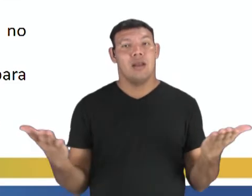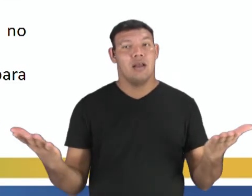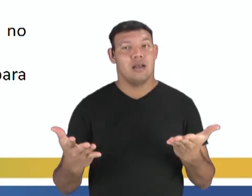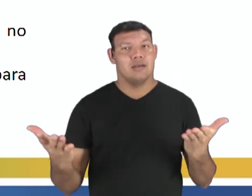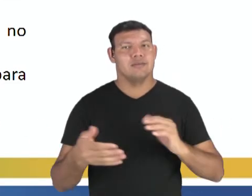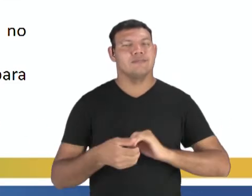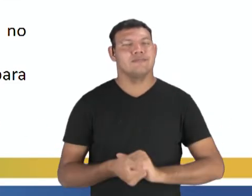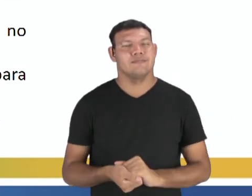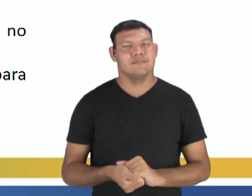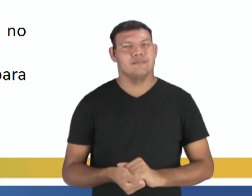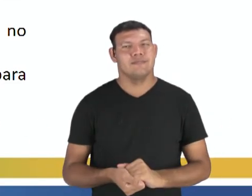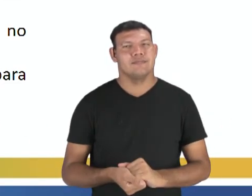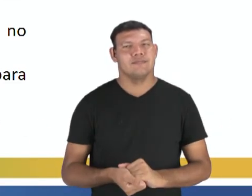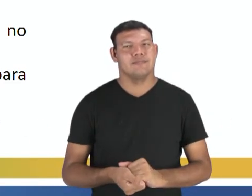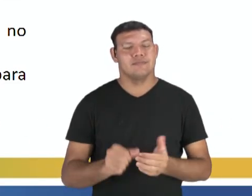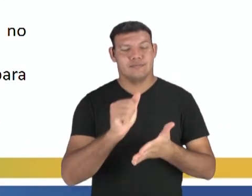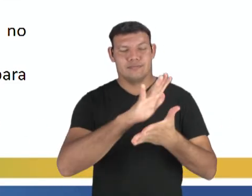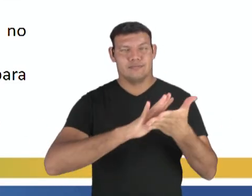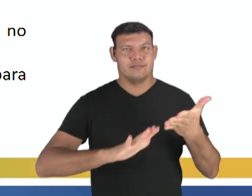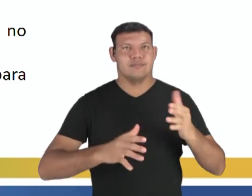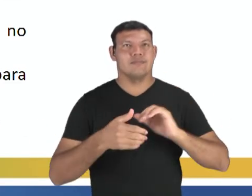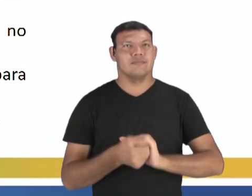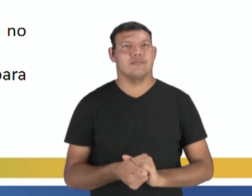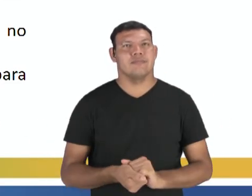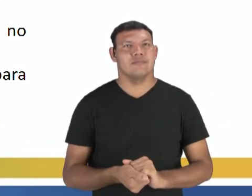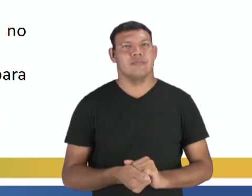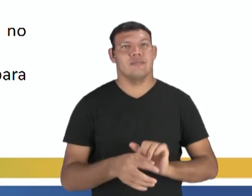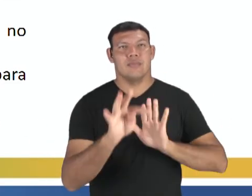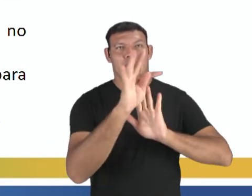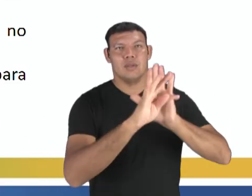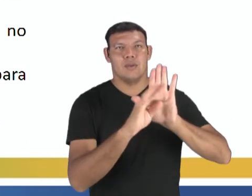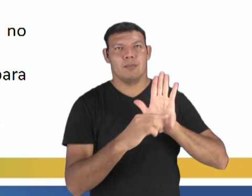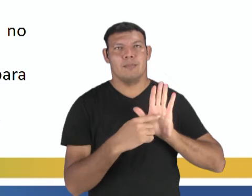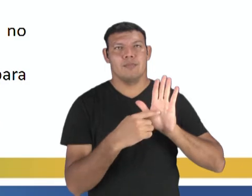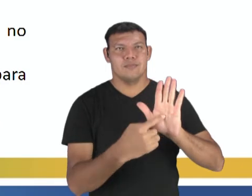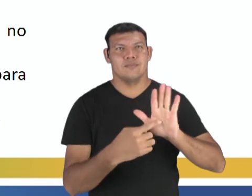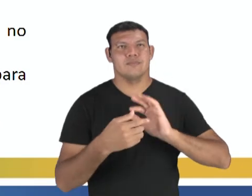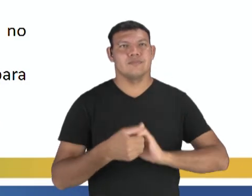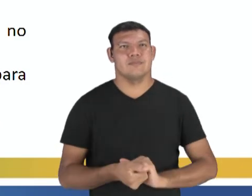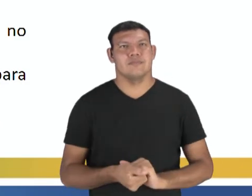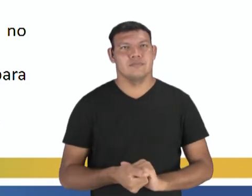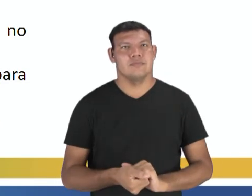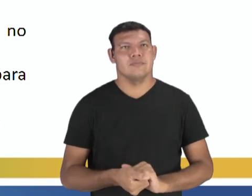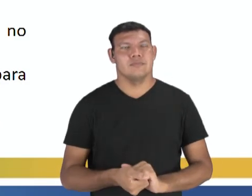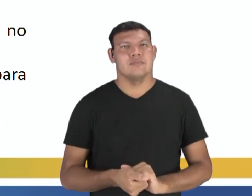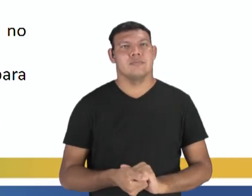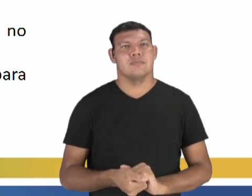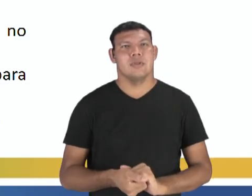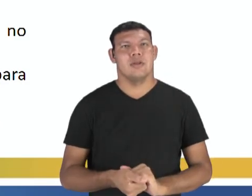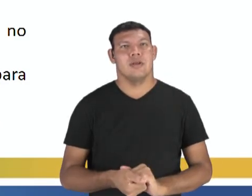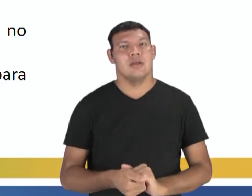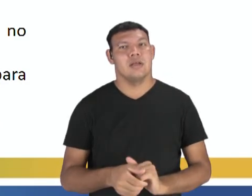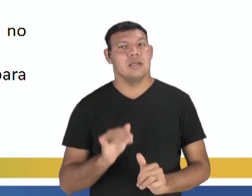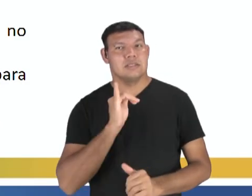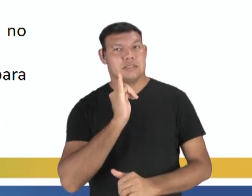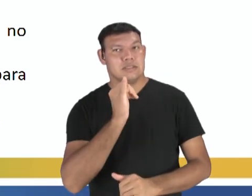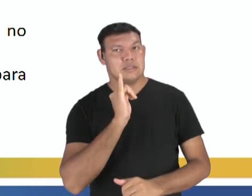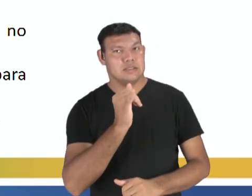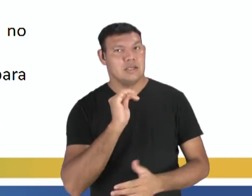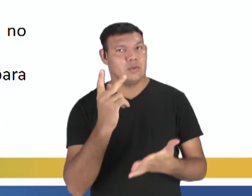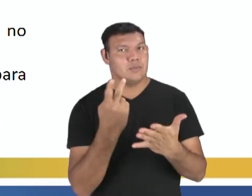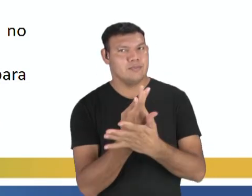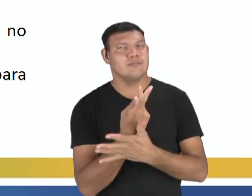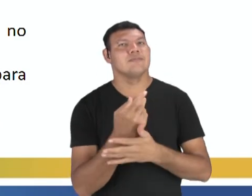Vamos agora a uma atividade. Considere o texto. O incidente que se vai narrar e de